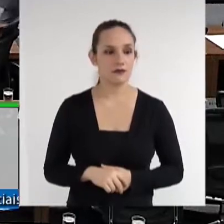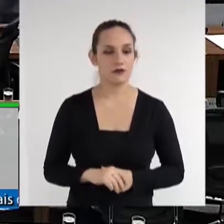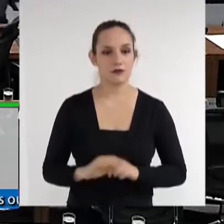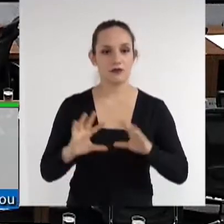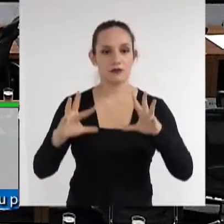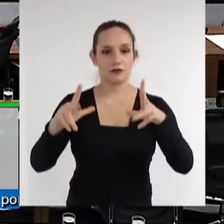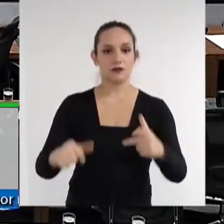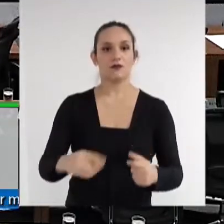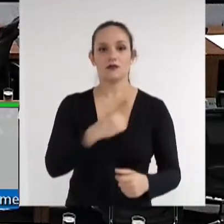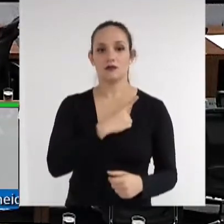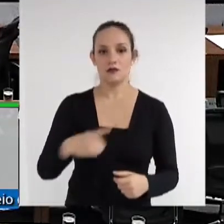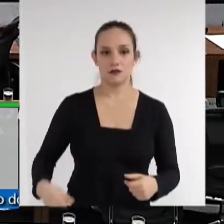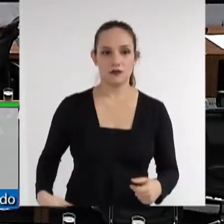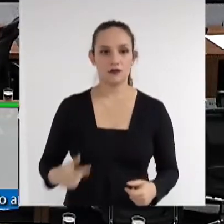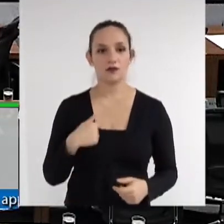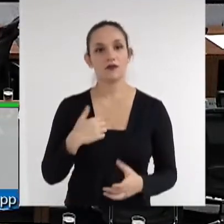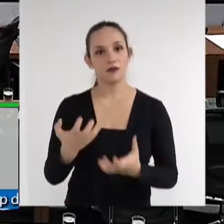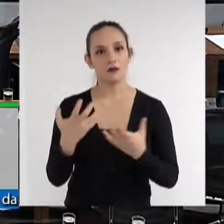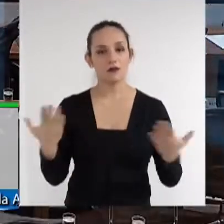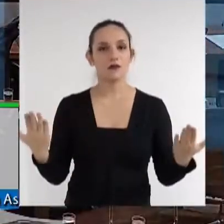senhores deputados, quero,